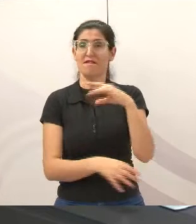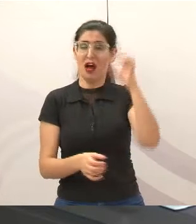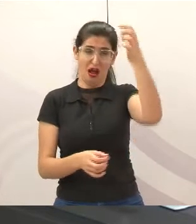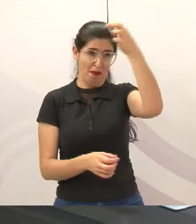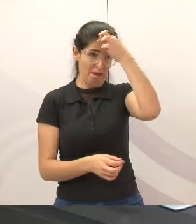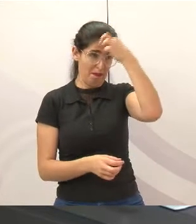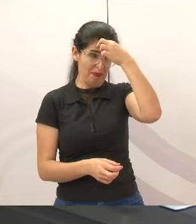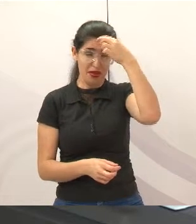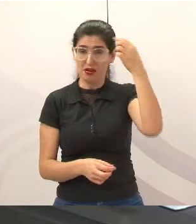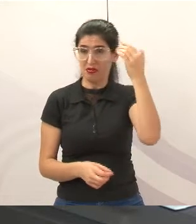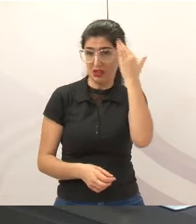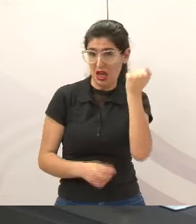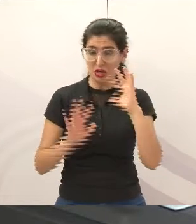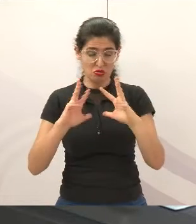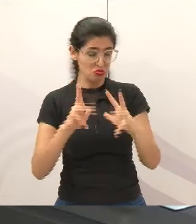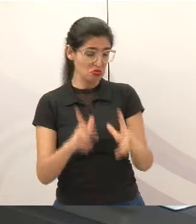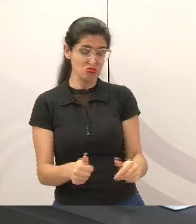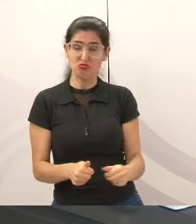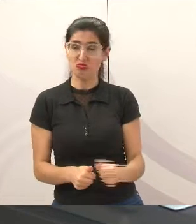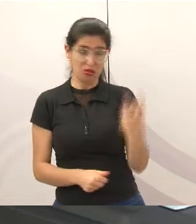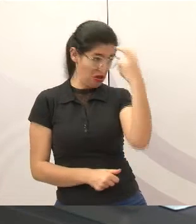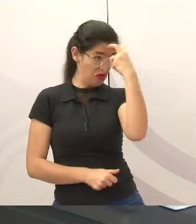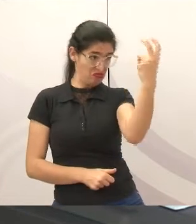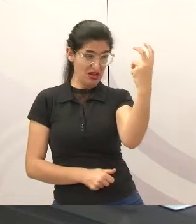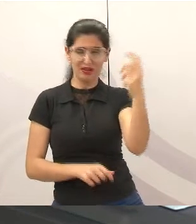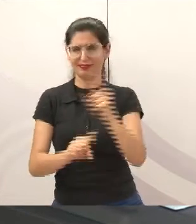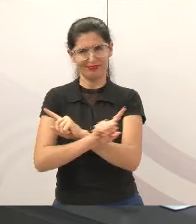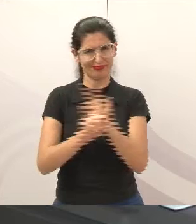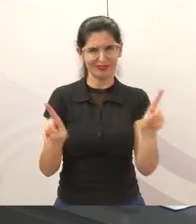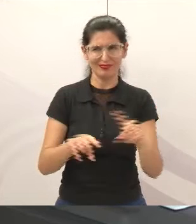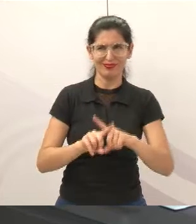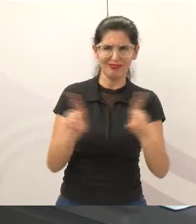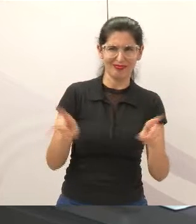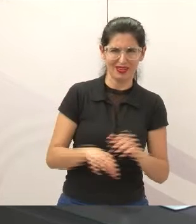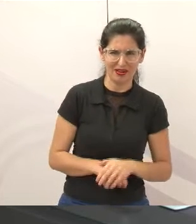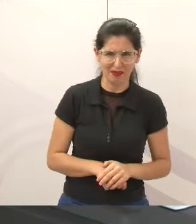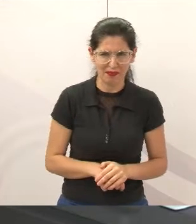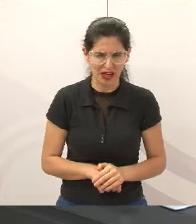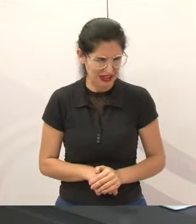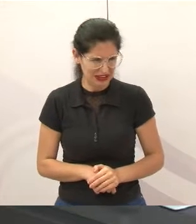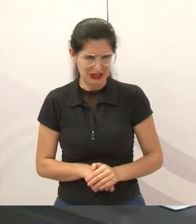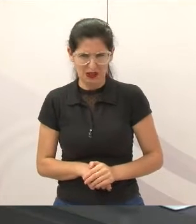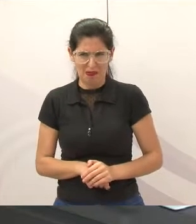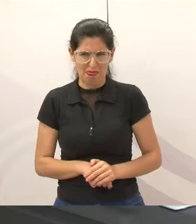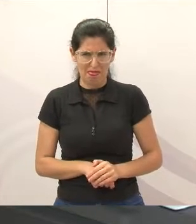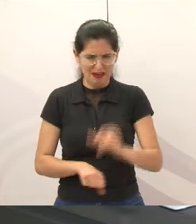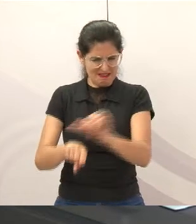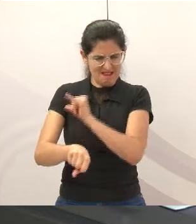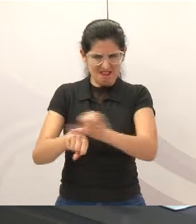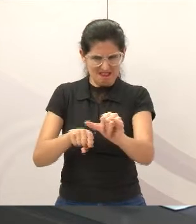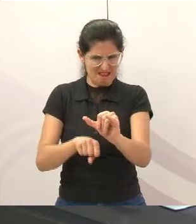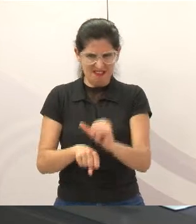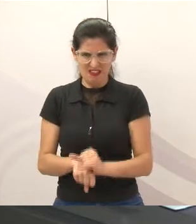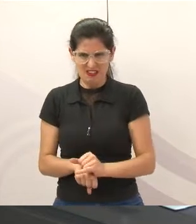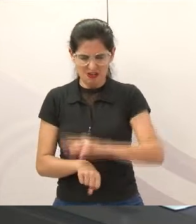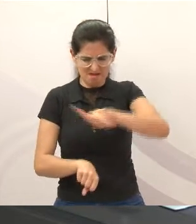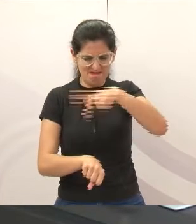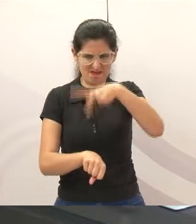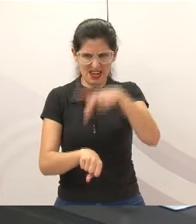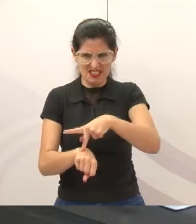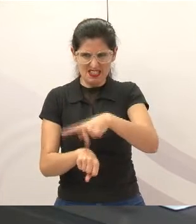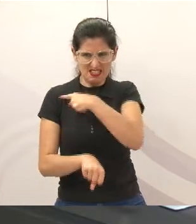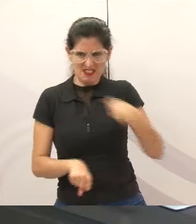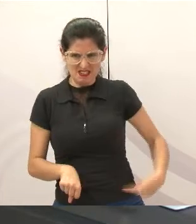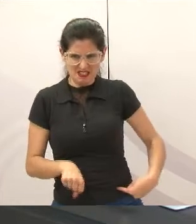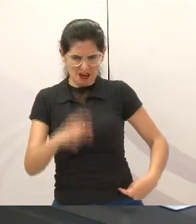será que existe mesmo um plano de governo comunista para se beneficiar com relação a essa